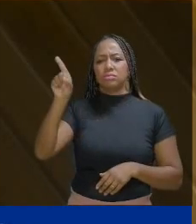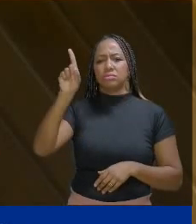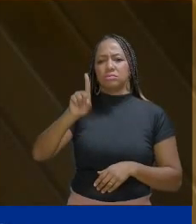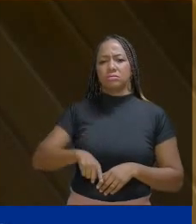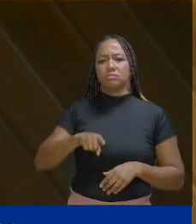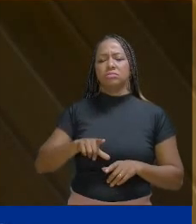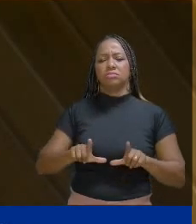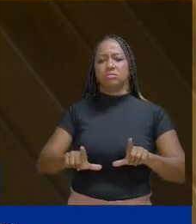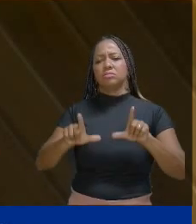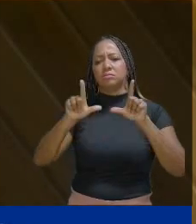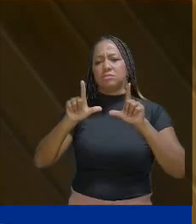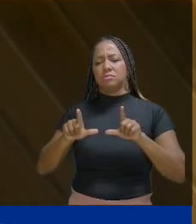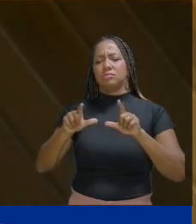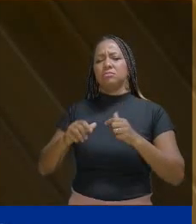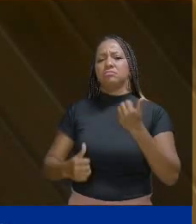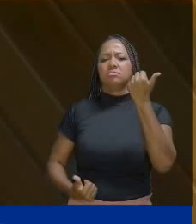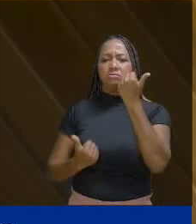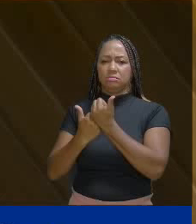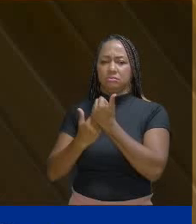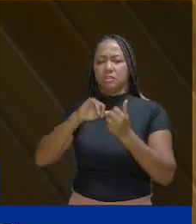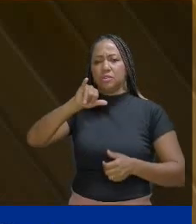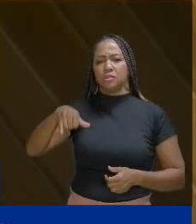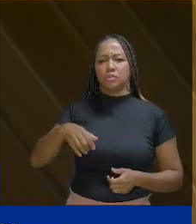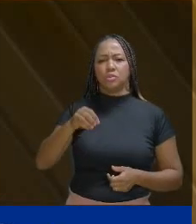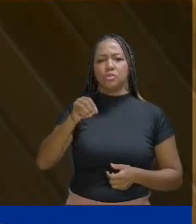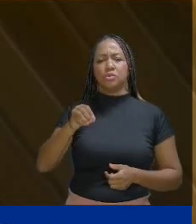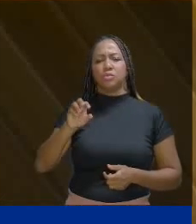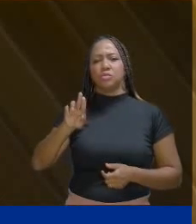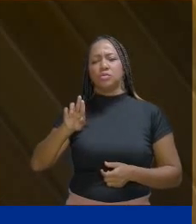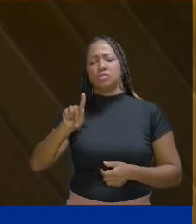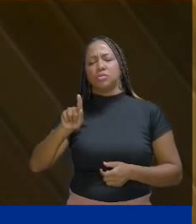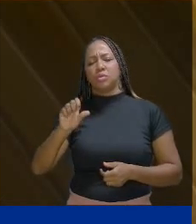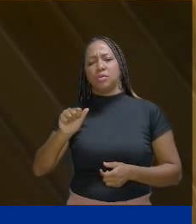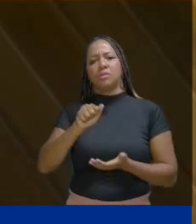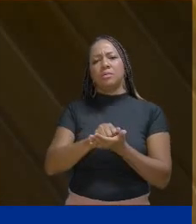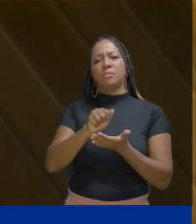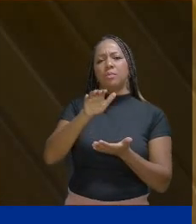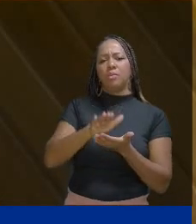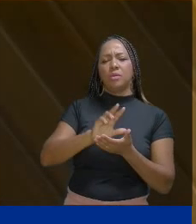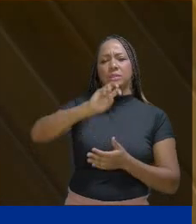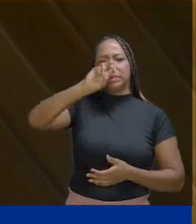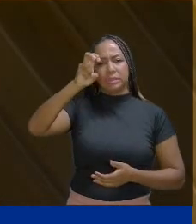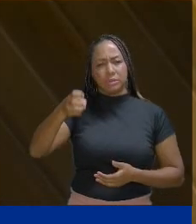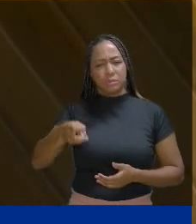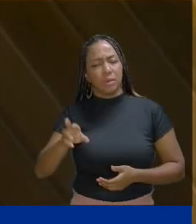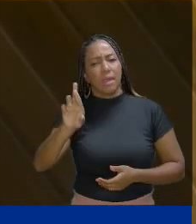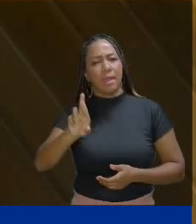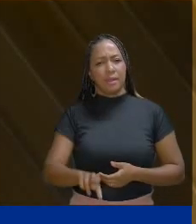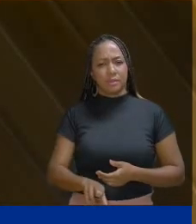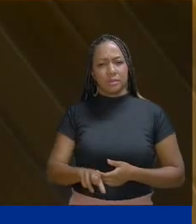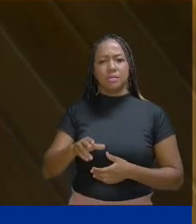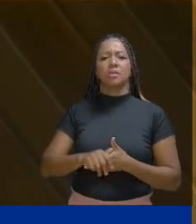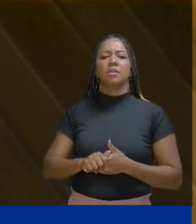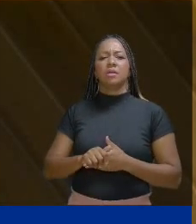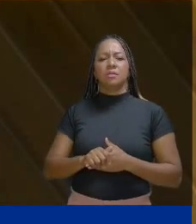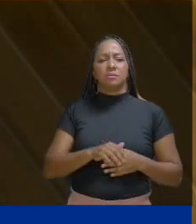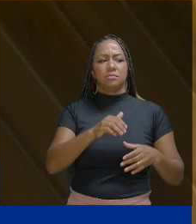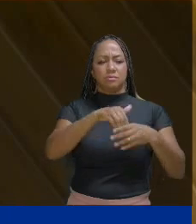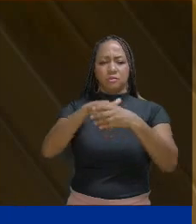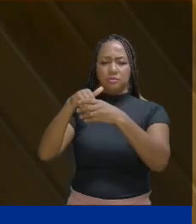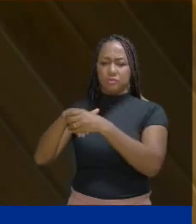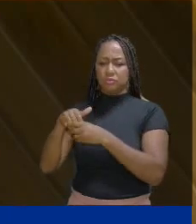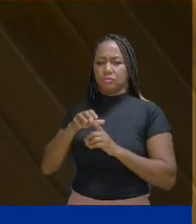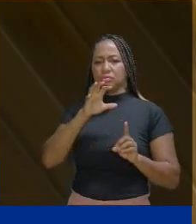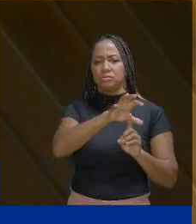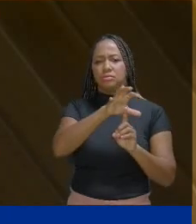de Jorge Manuel Amanajás Cardoso e aplicar-lhe multa no valor de R$5.000 por captação